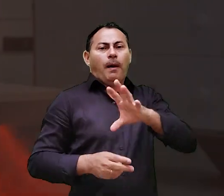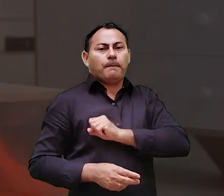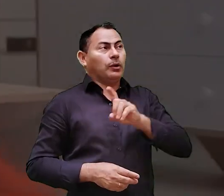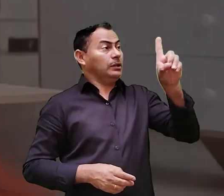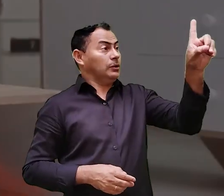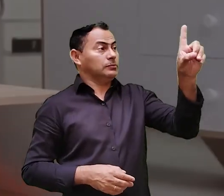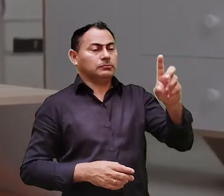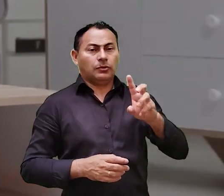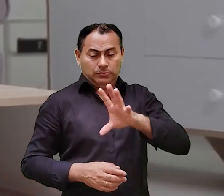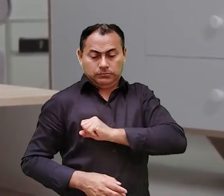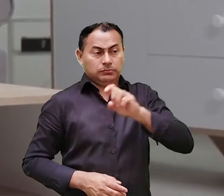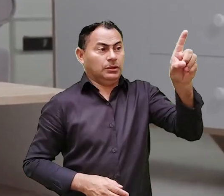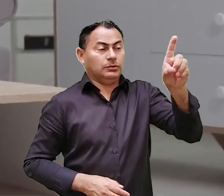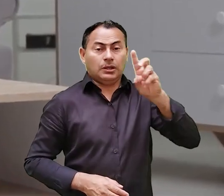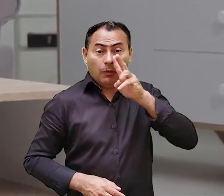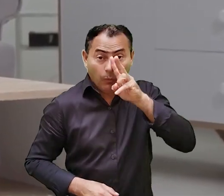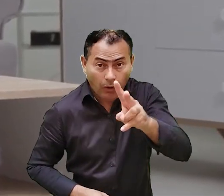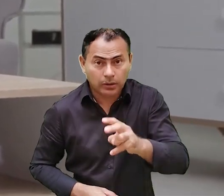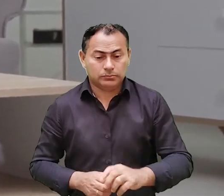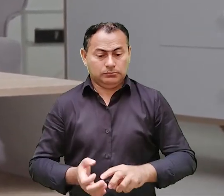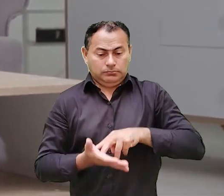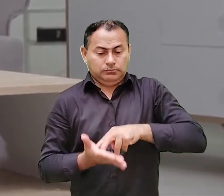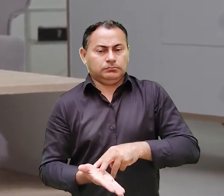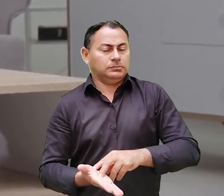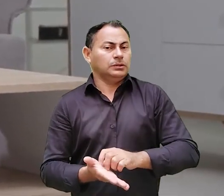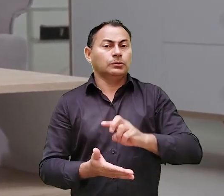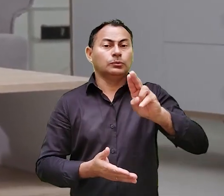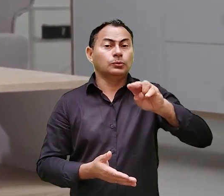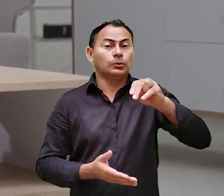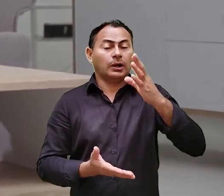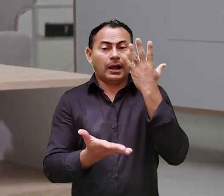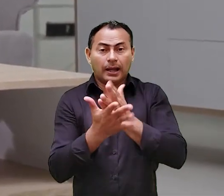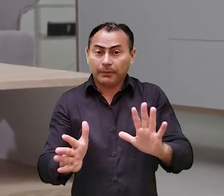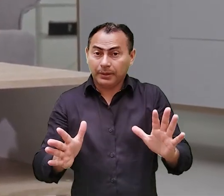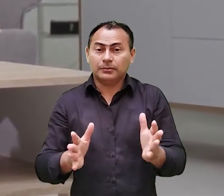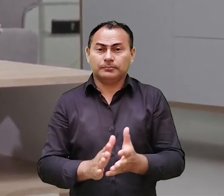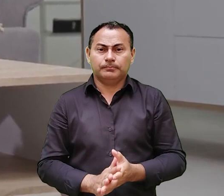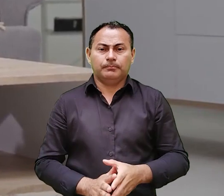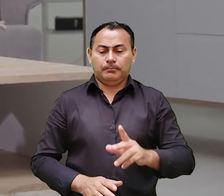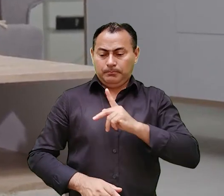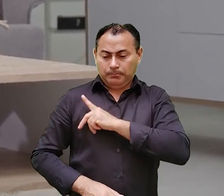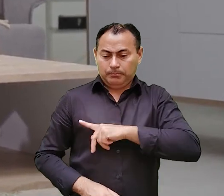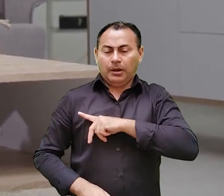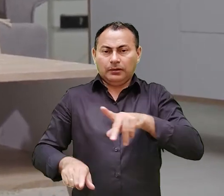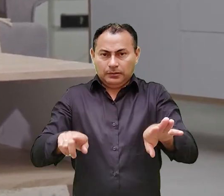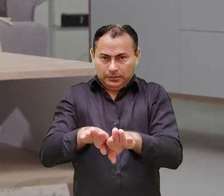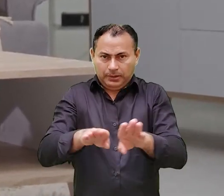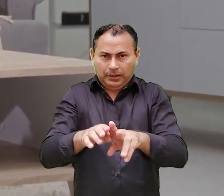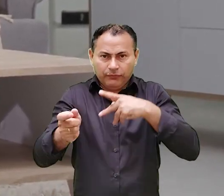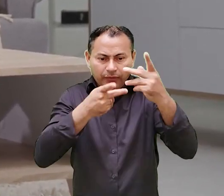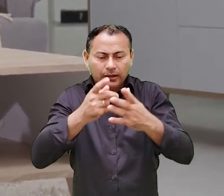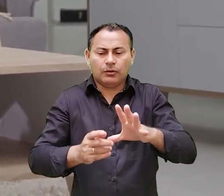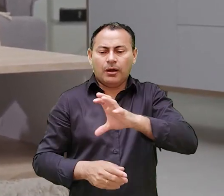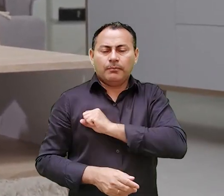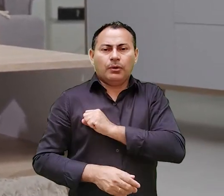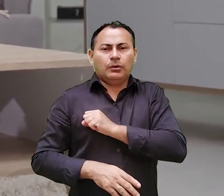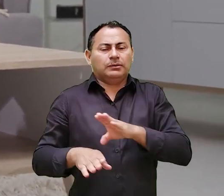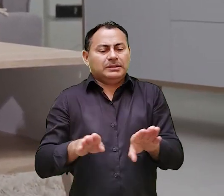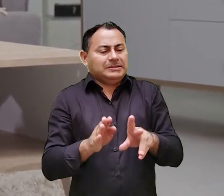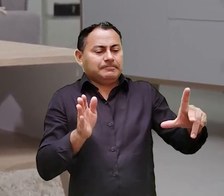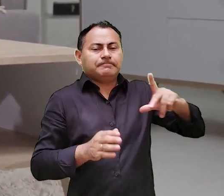Deus. O amor de Deus é forte e resistente, ele é indestrutível. Paulo também diz que o amor de Deus